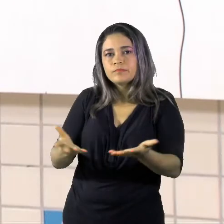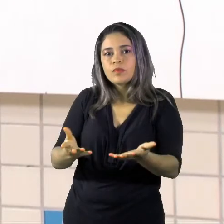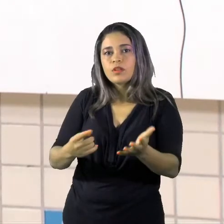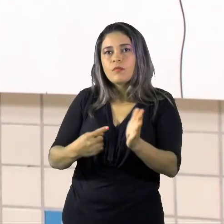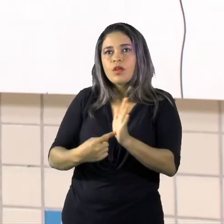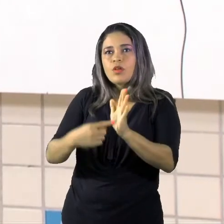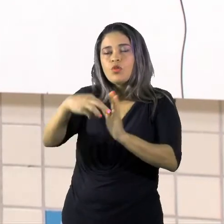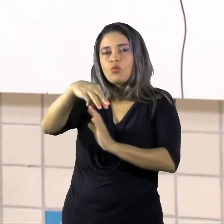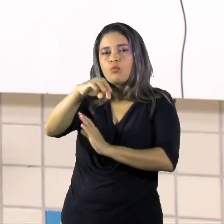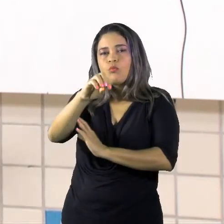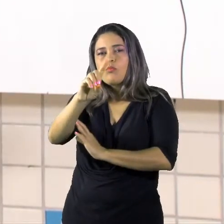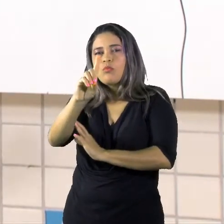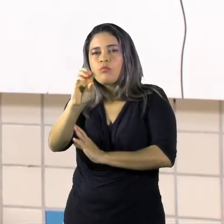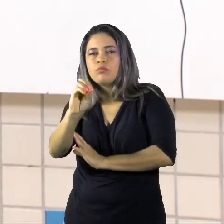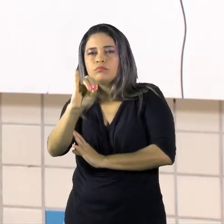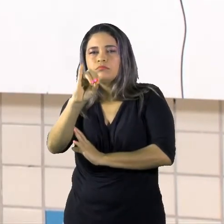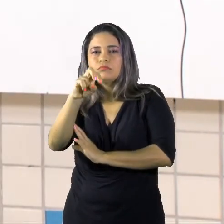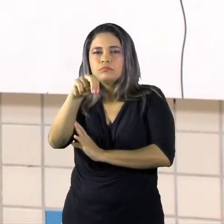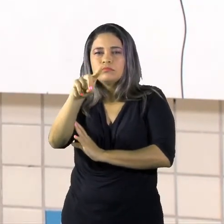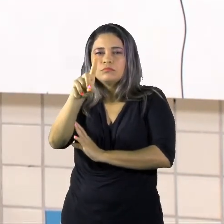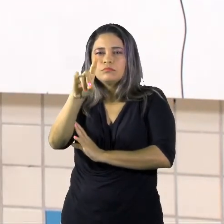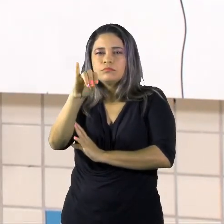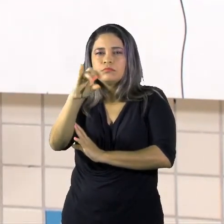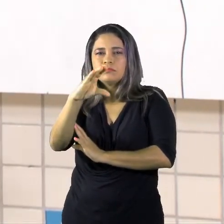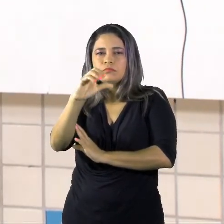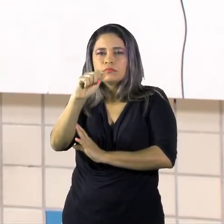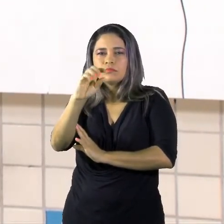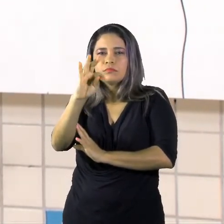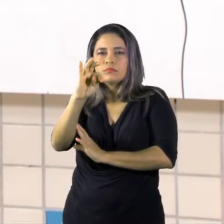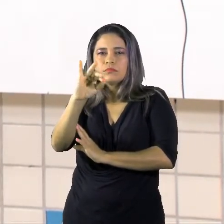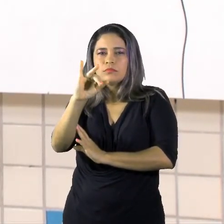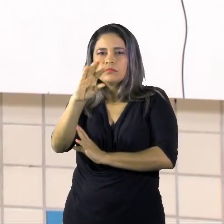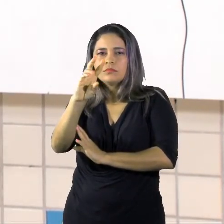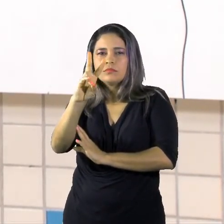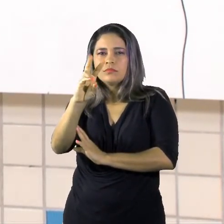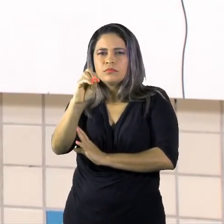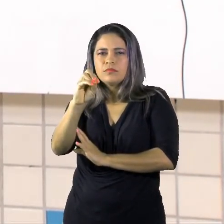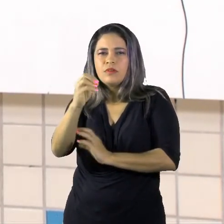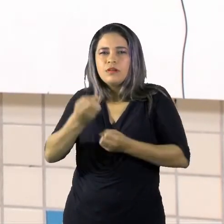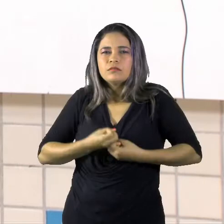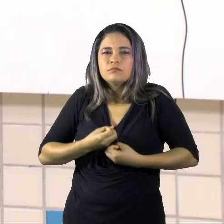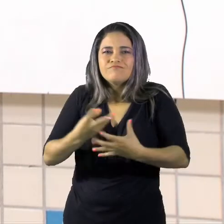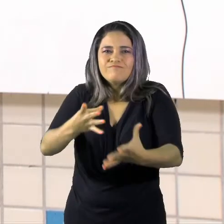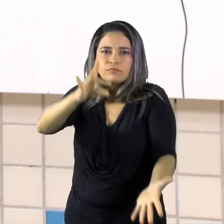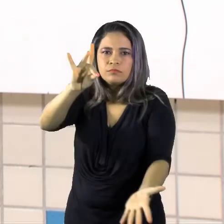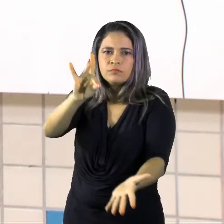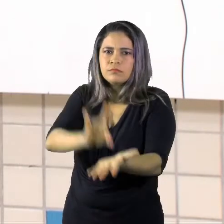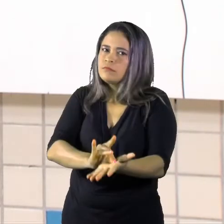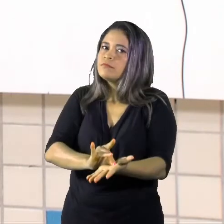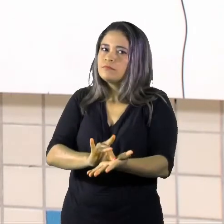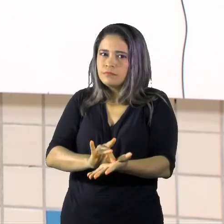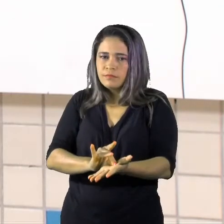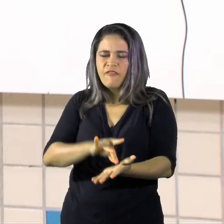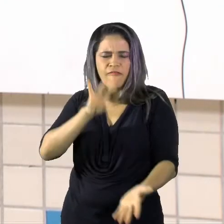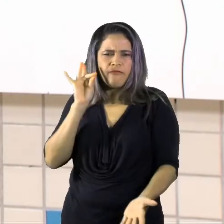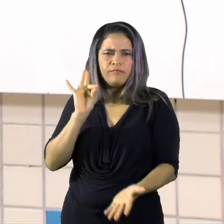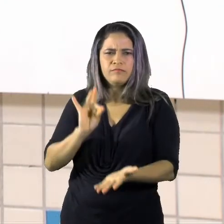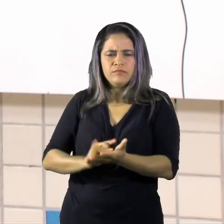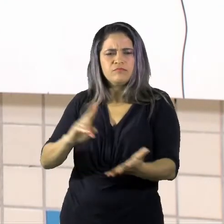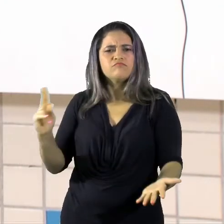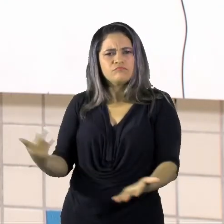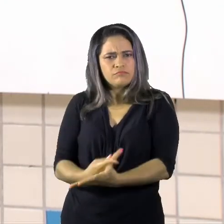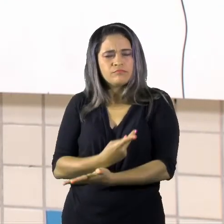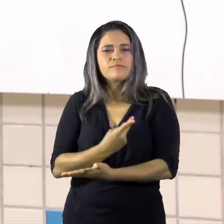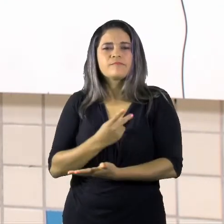indicativo para expressar que é um fato certo. O modo indicativo ele expressa certeza, então é algo certo, verdadeiro, aconteceu